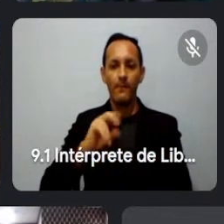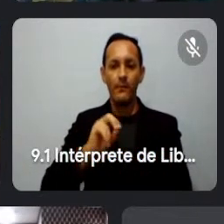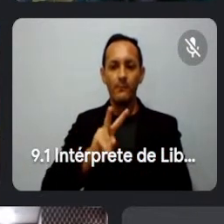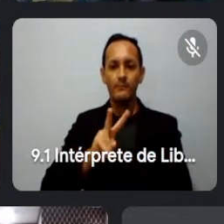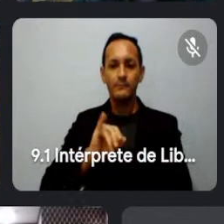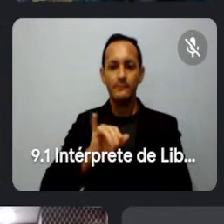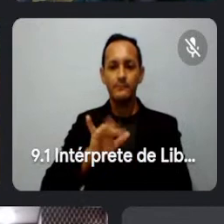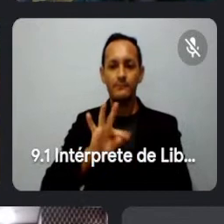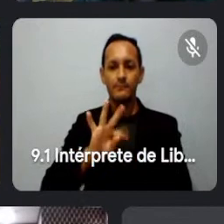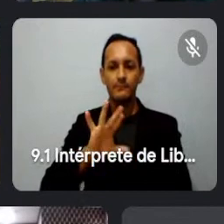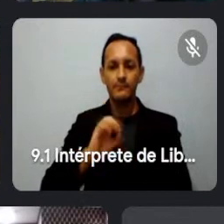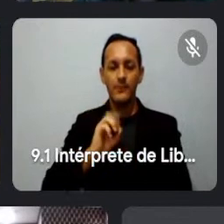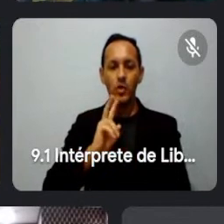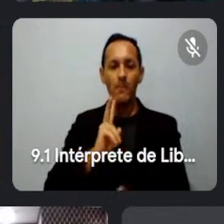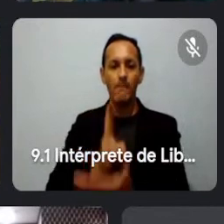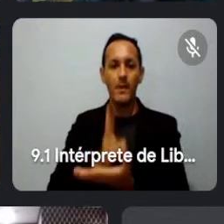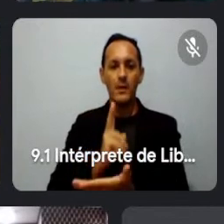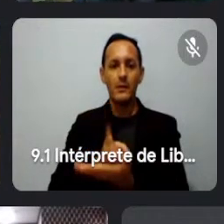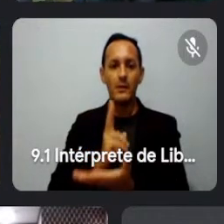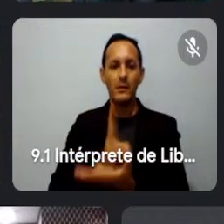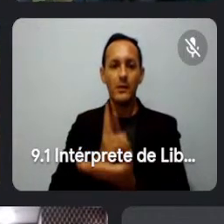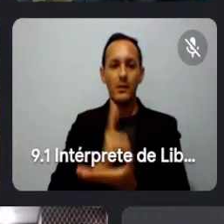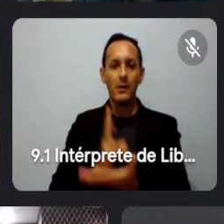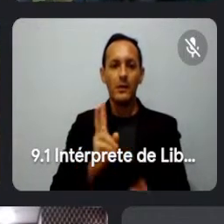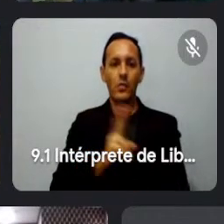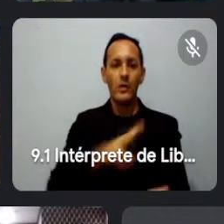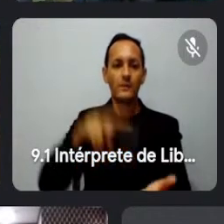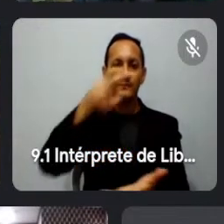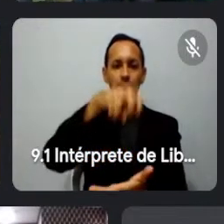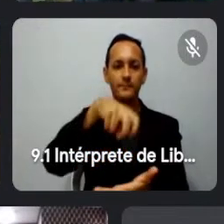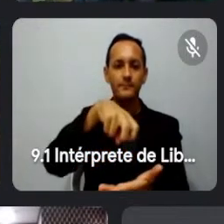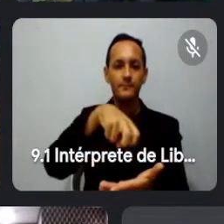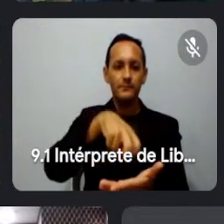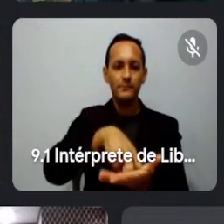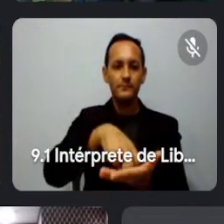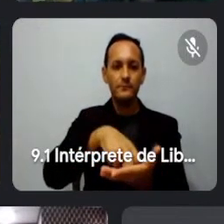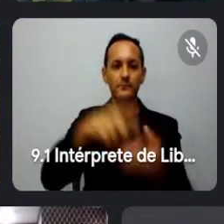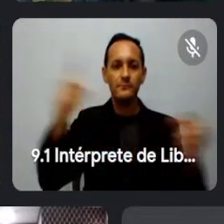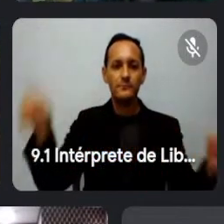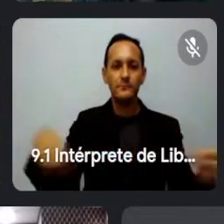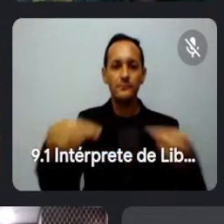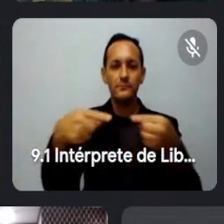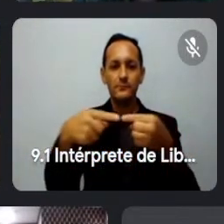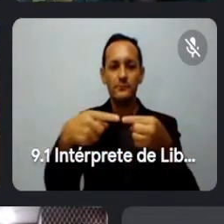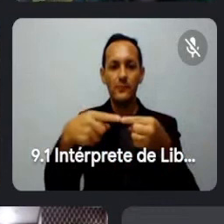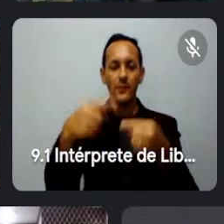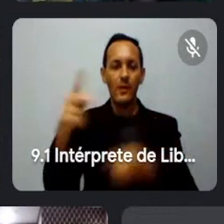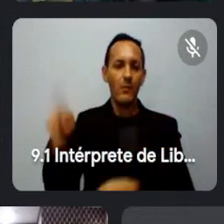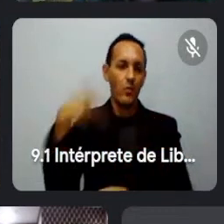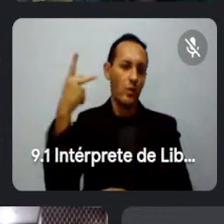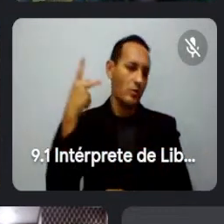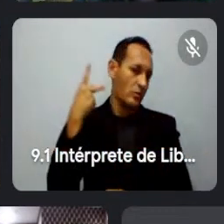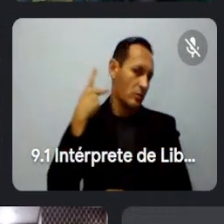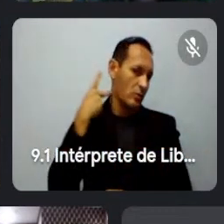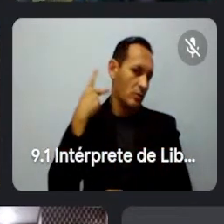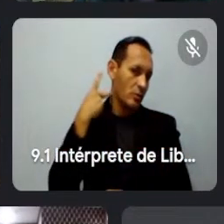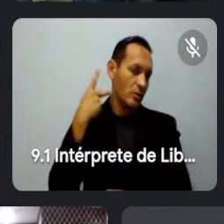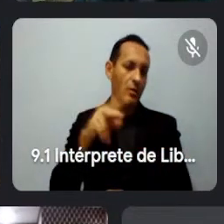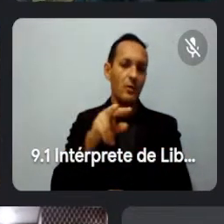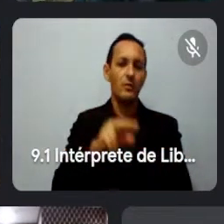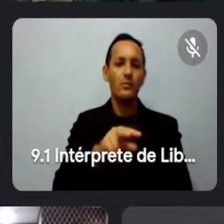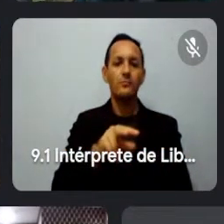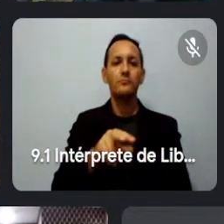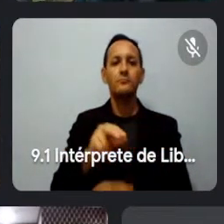integralmente a sentença recorrida a colher inclusive o parecer da douta Procuradoria Regional Eleitoral é como